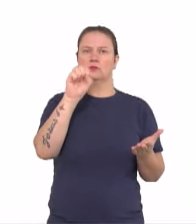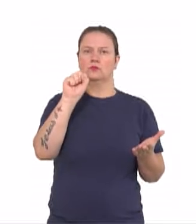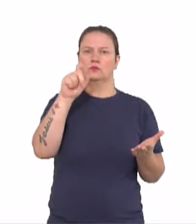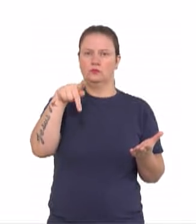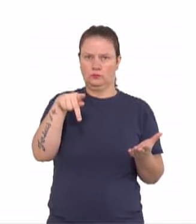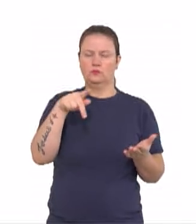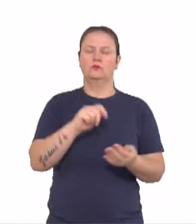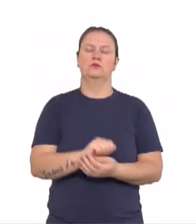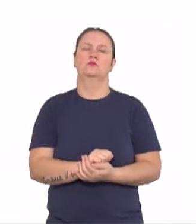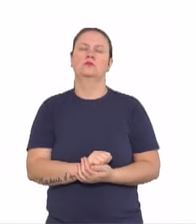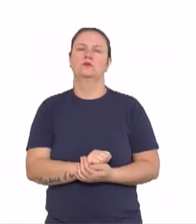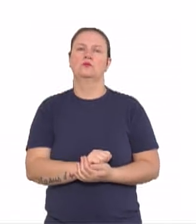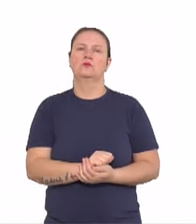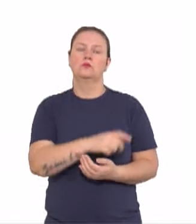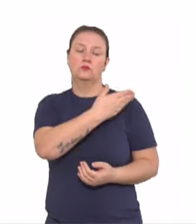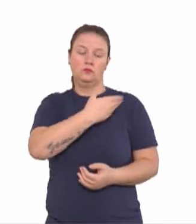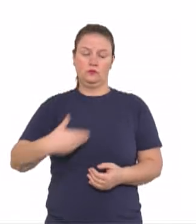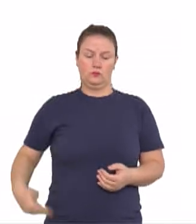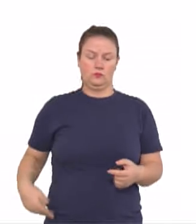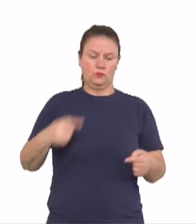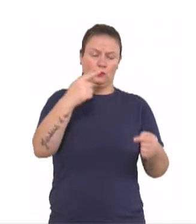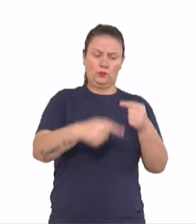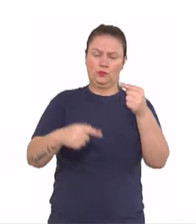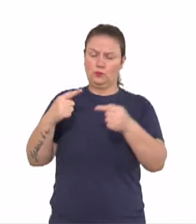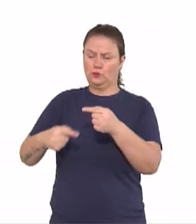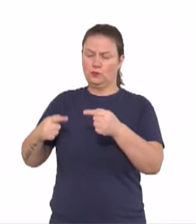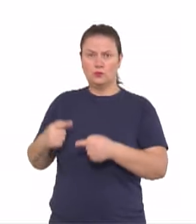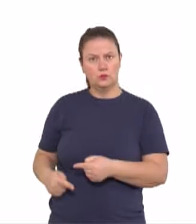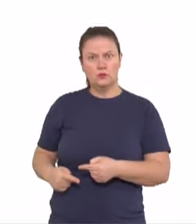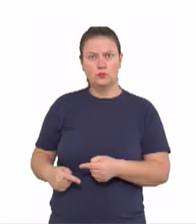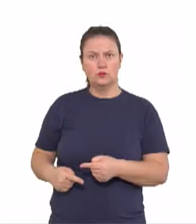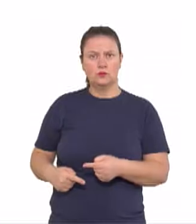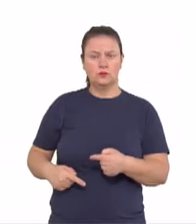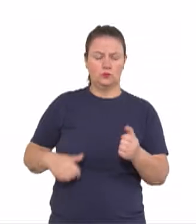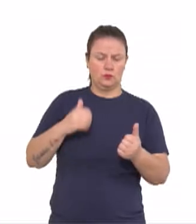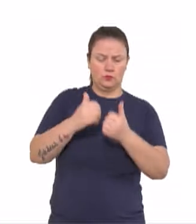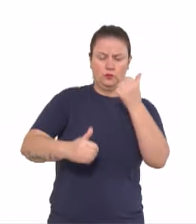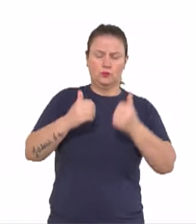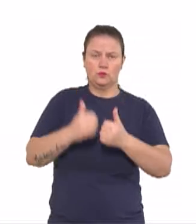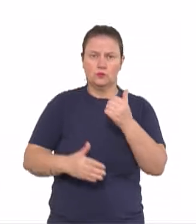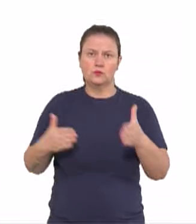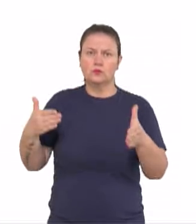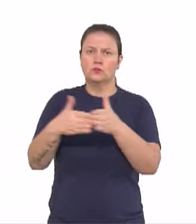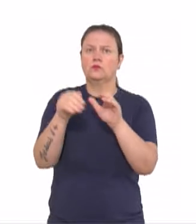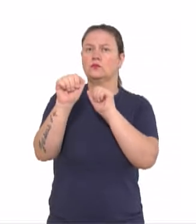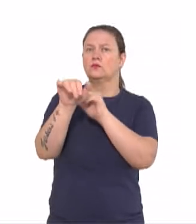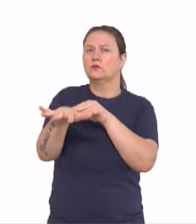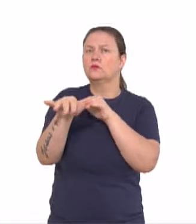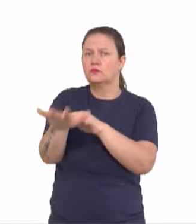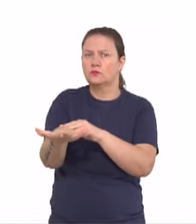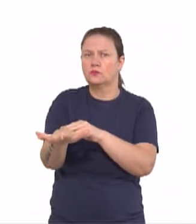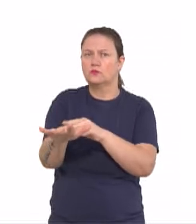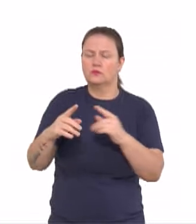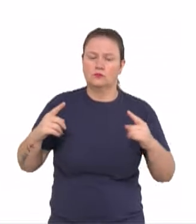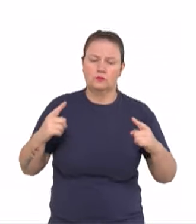manchete: governo proíbe eventos esportivos até setembro e campeonato francês é